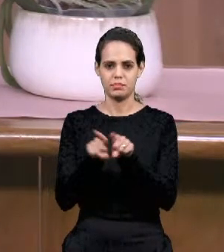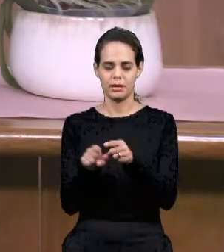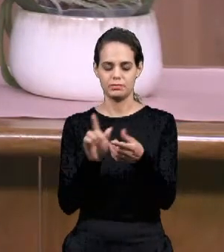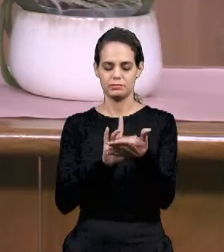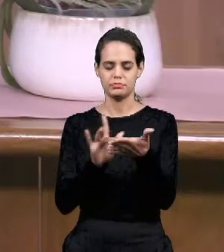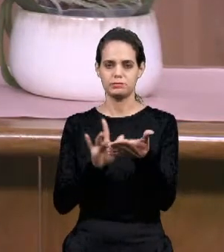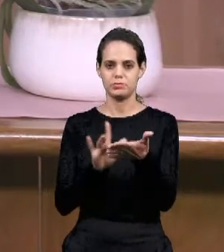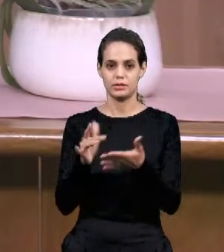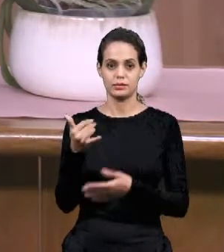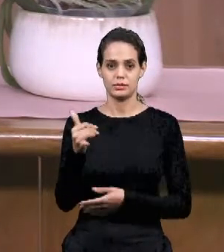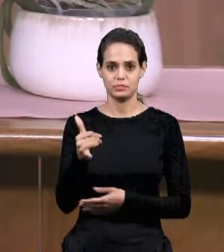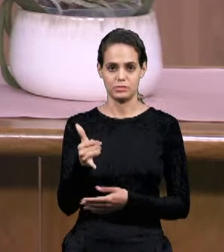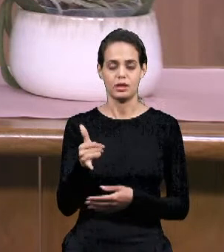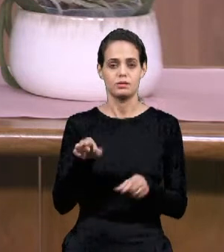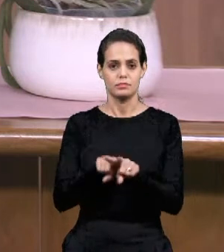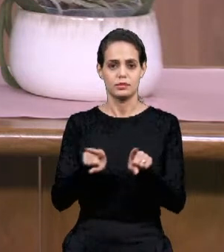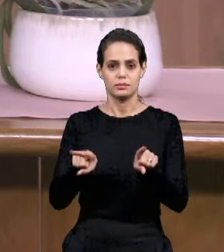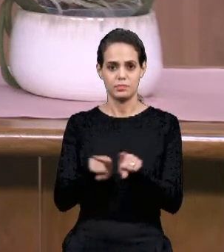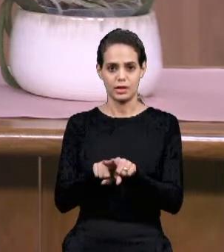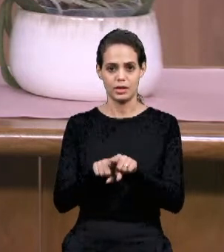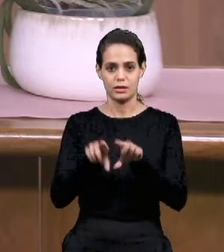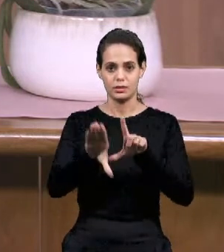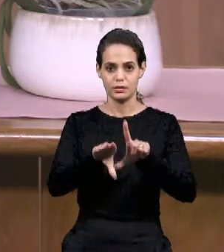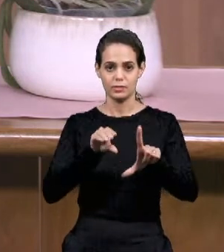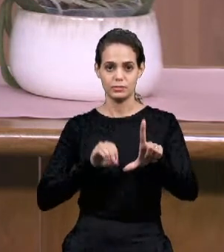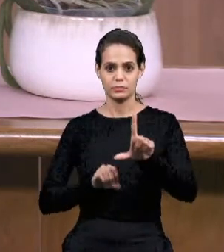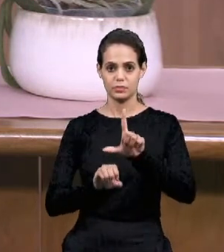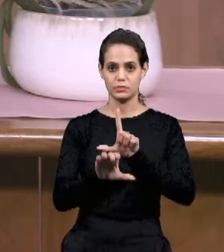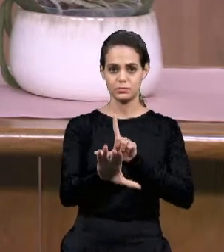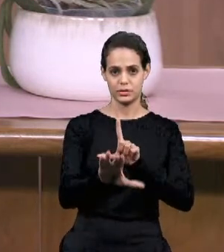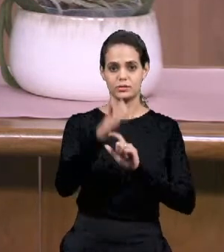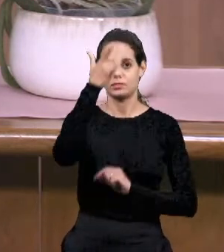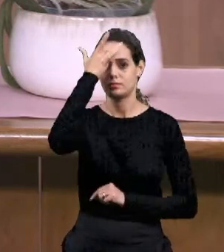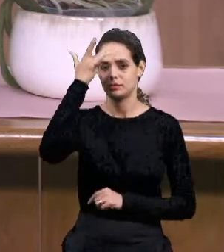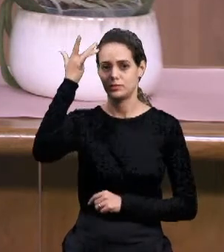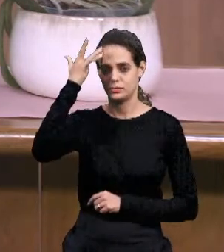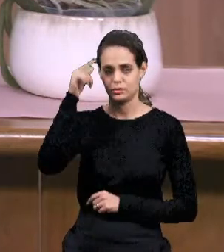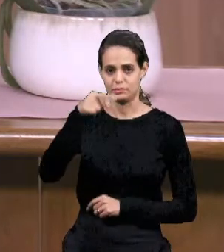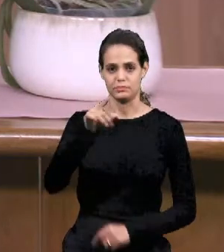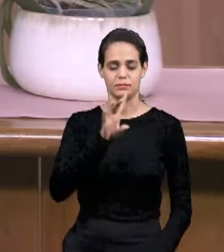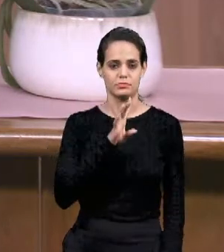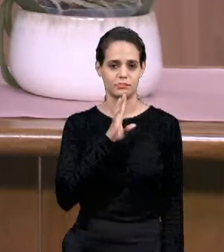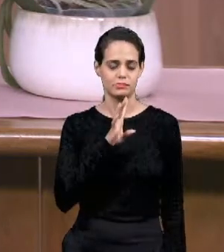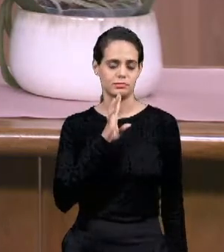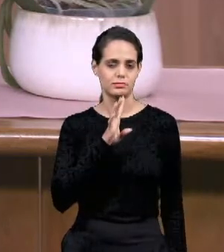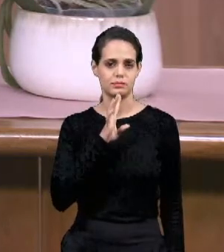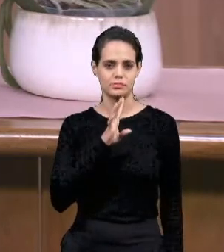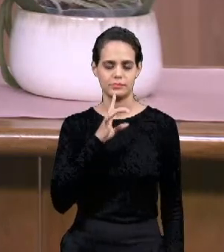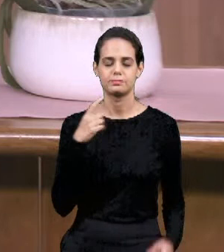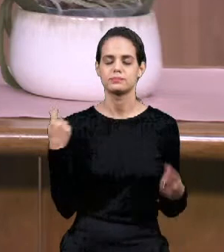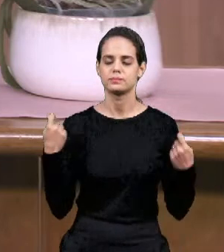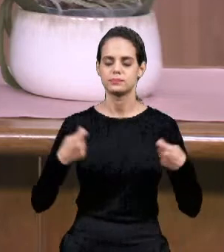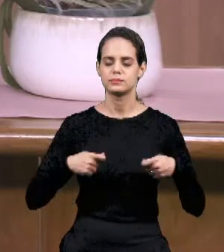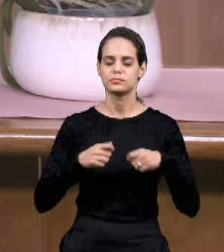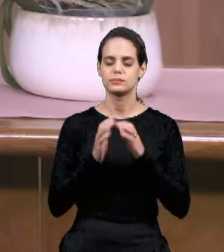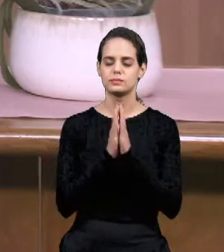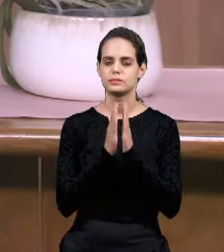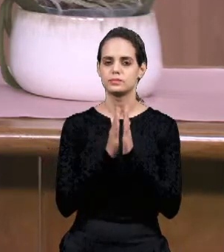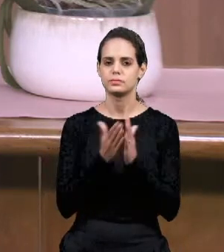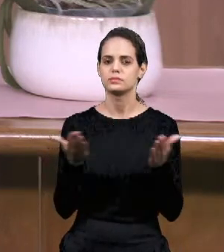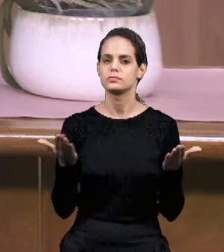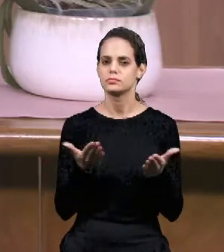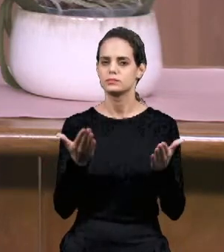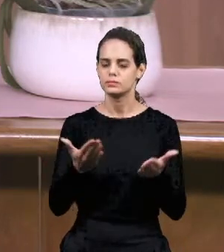pode, inclusive, compartilhar esse número com pessoas que você conheça, que estão precisando de uma oração, estão precisando de